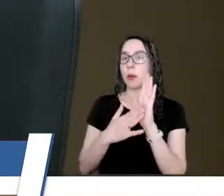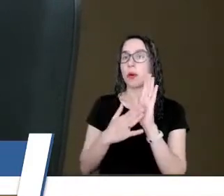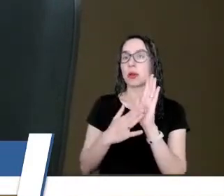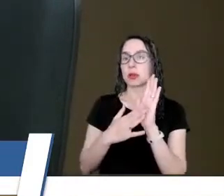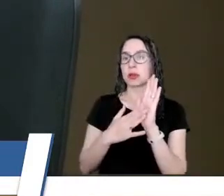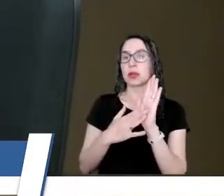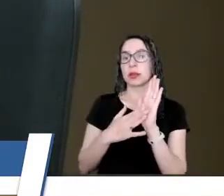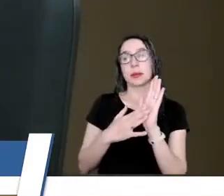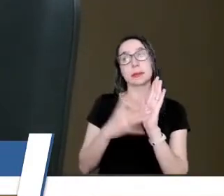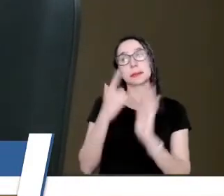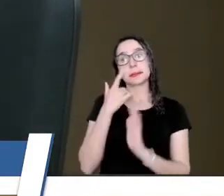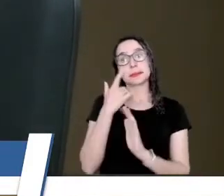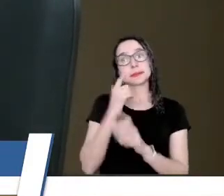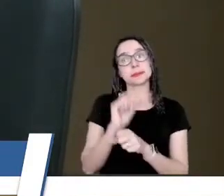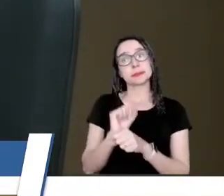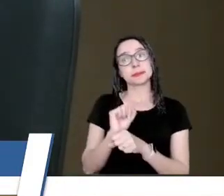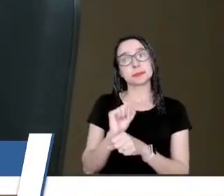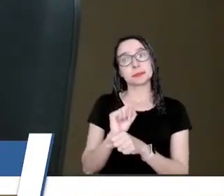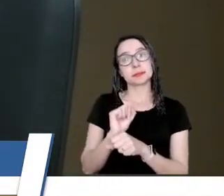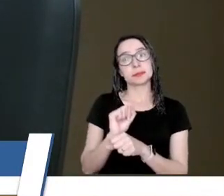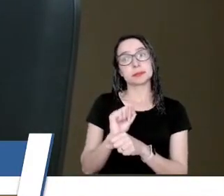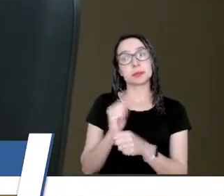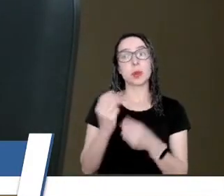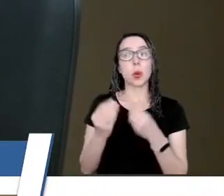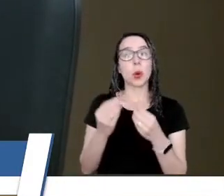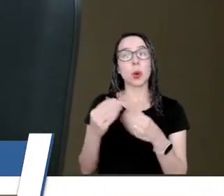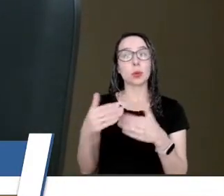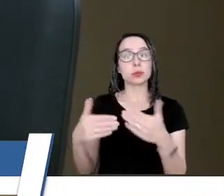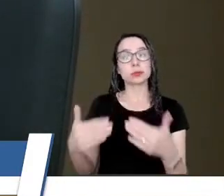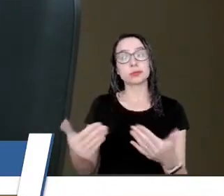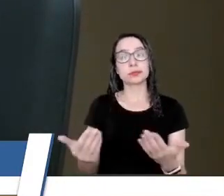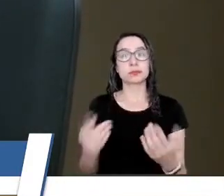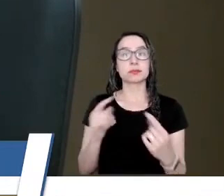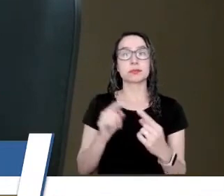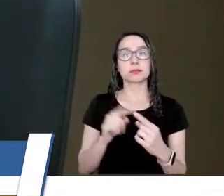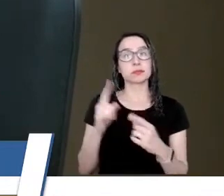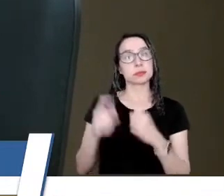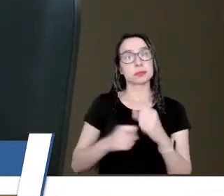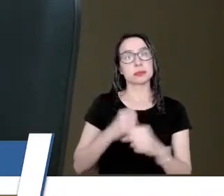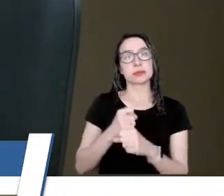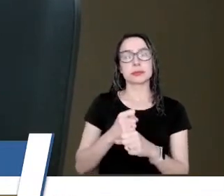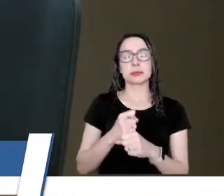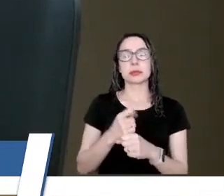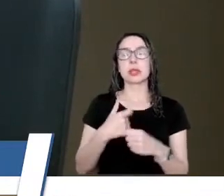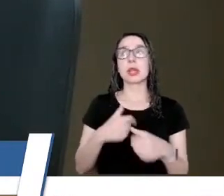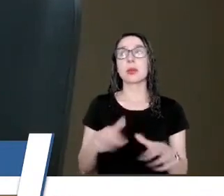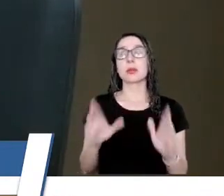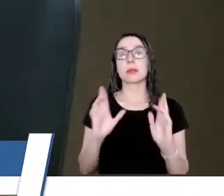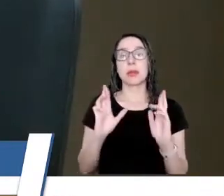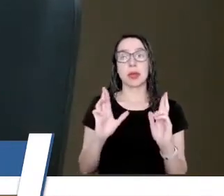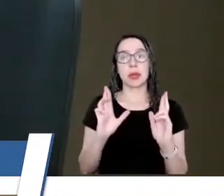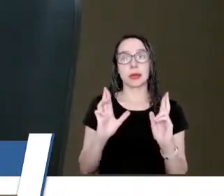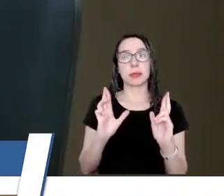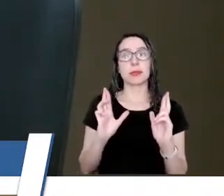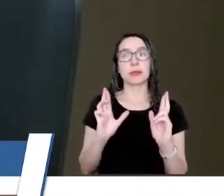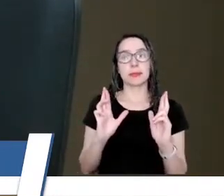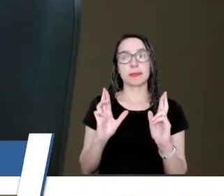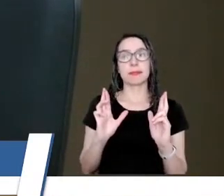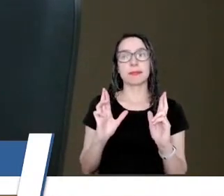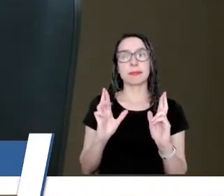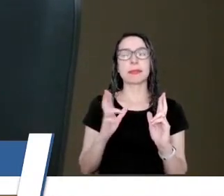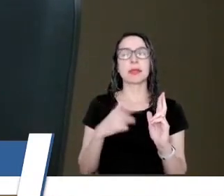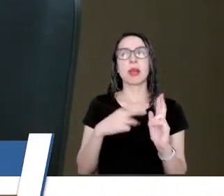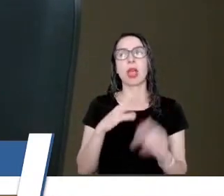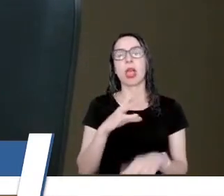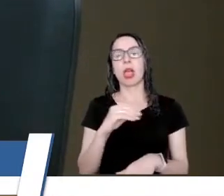vamos aguardar, né, como vai ser a execução do ano que vem. Eu espero que não deixe essa questão das